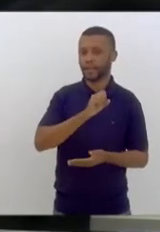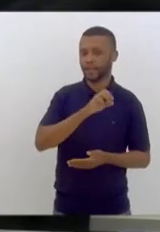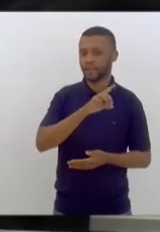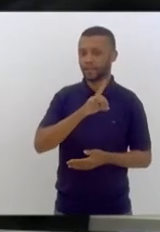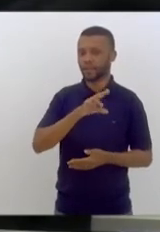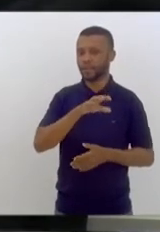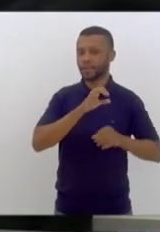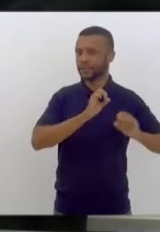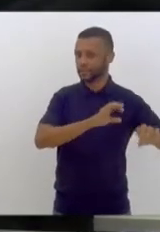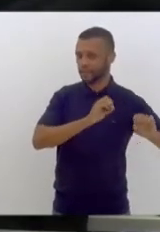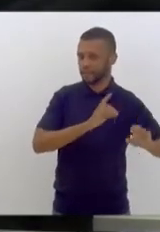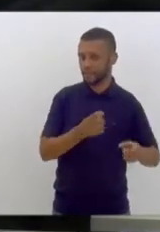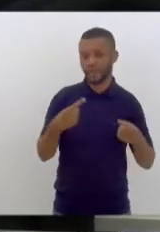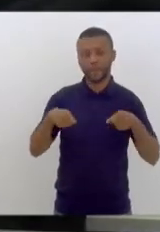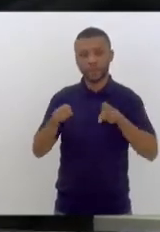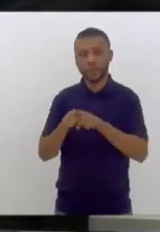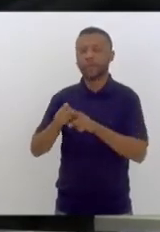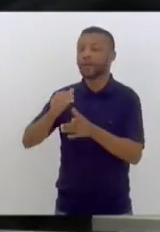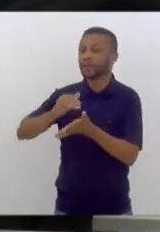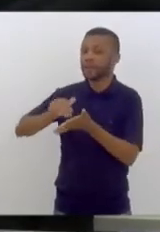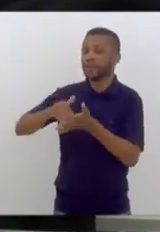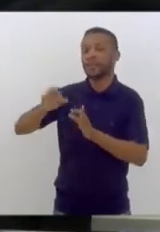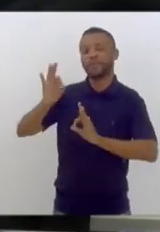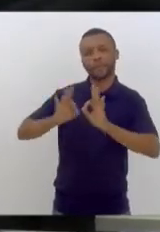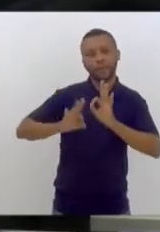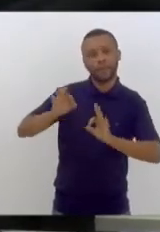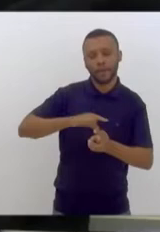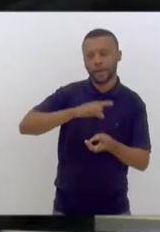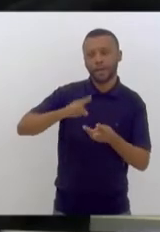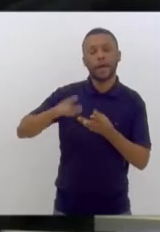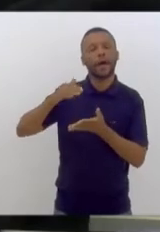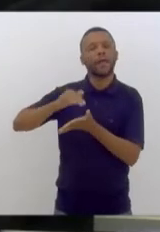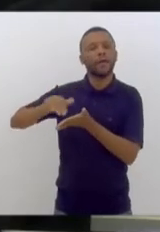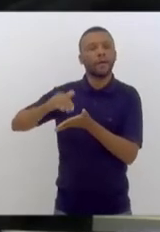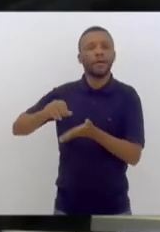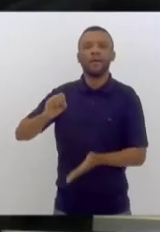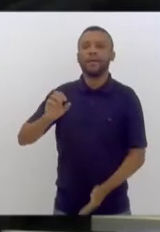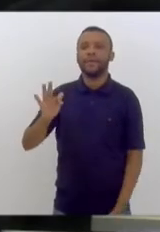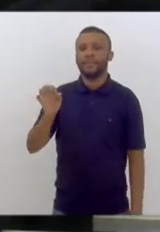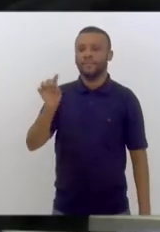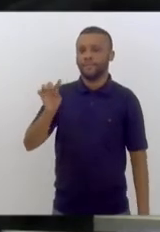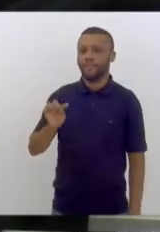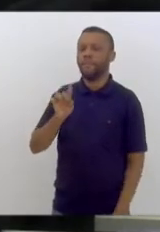com a Secretaria de Planejamento e a Cefaz, no sentido de